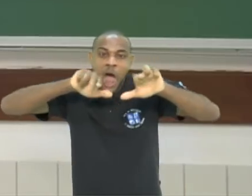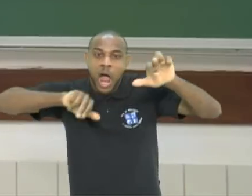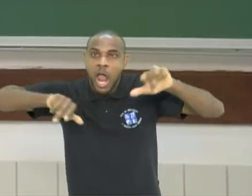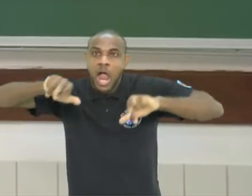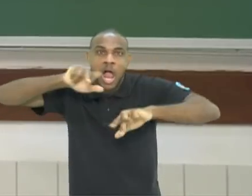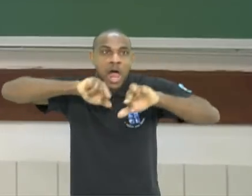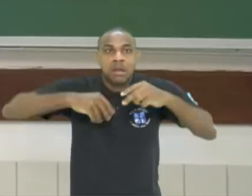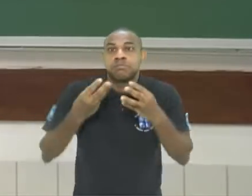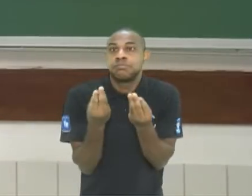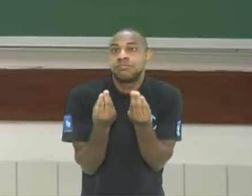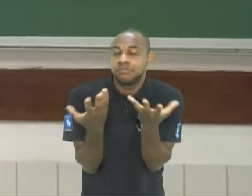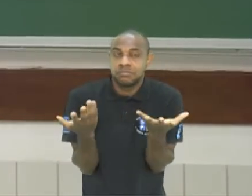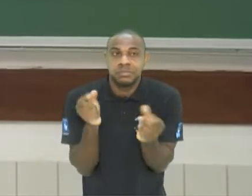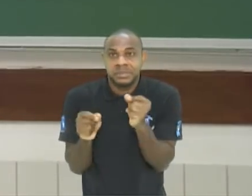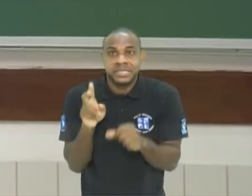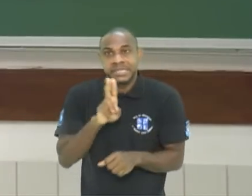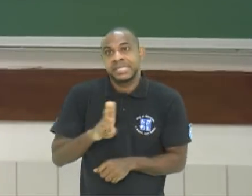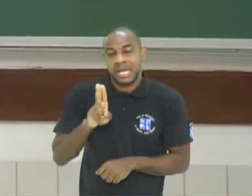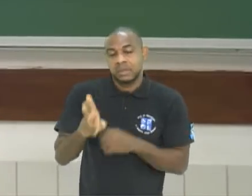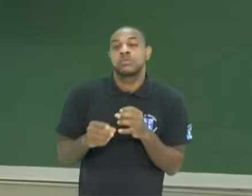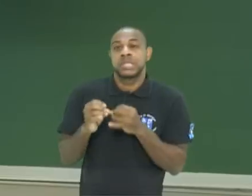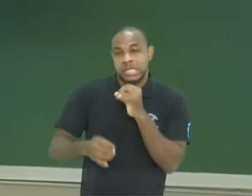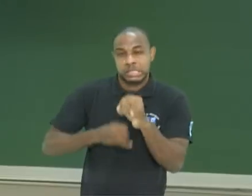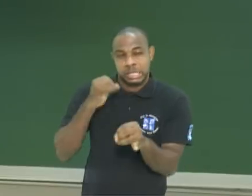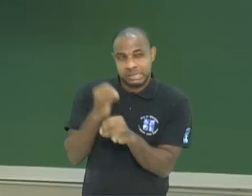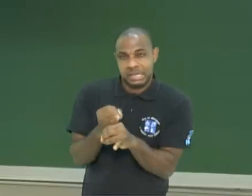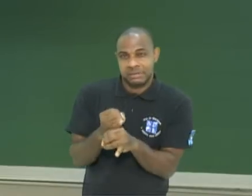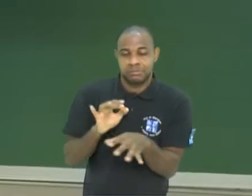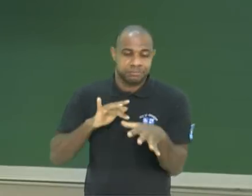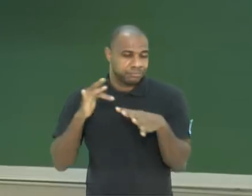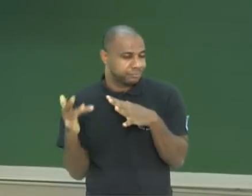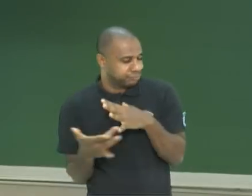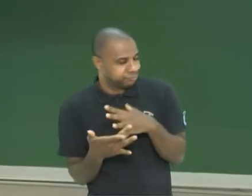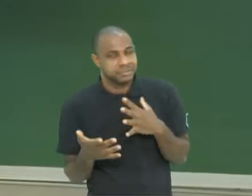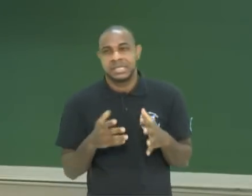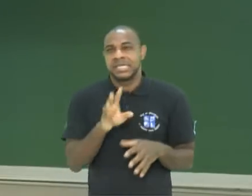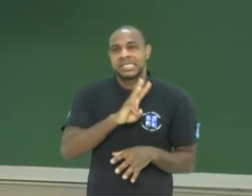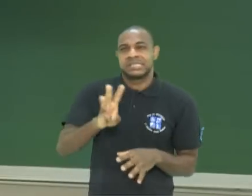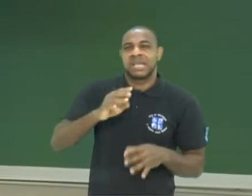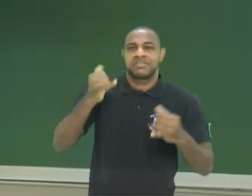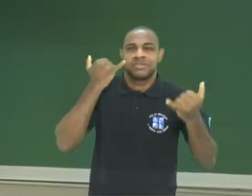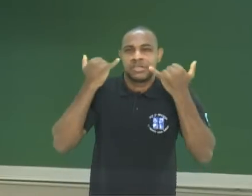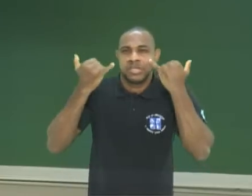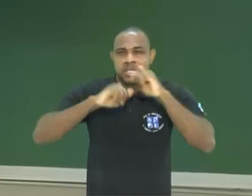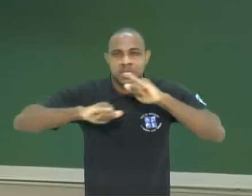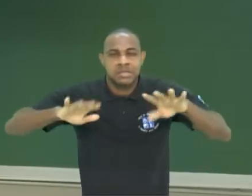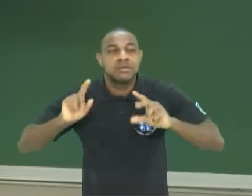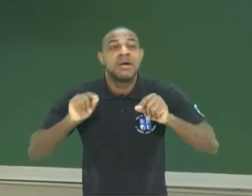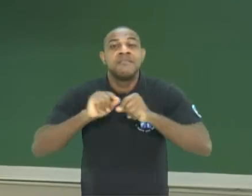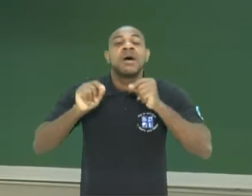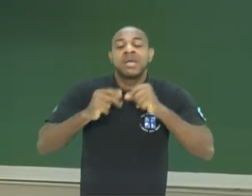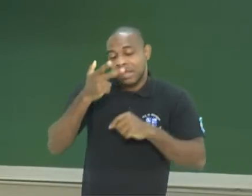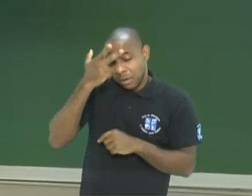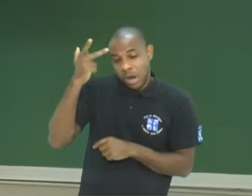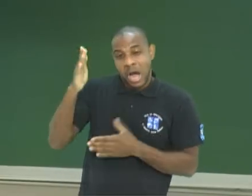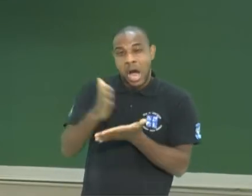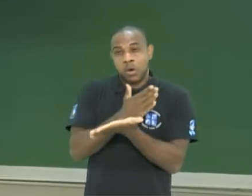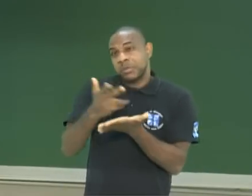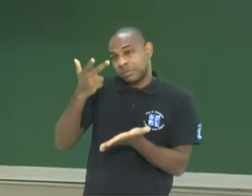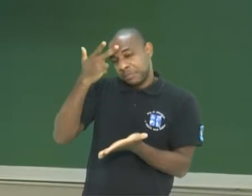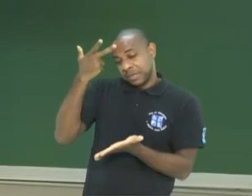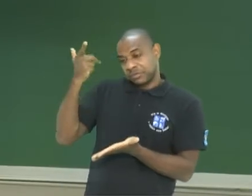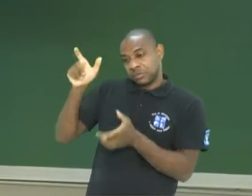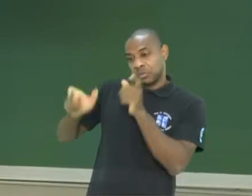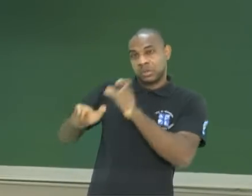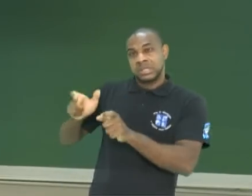ali pela internet, pelo uso da internet, de redes sociais, sites de notícias e assim por diante, façam que algumas pessoas, elas o quê? Elas